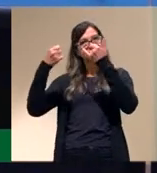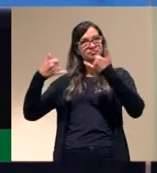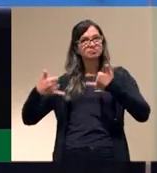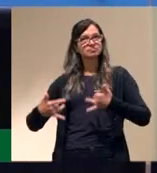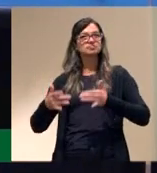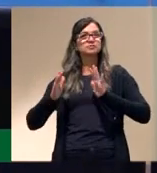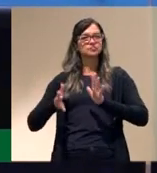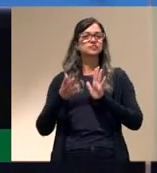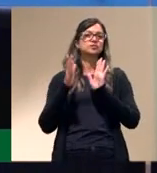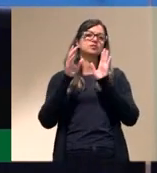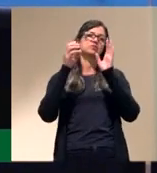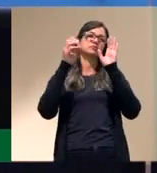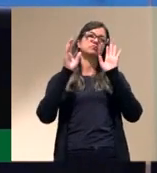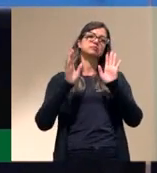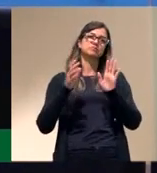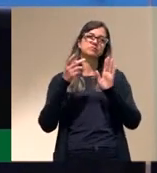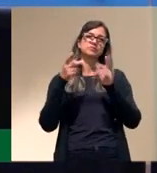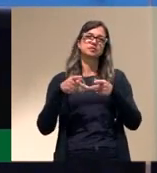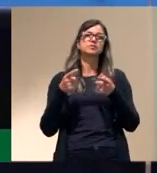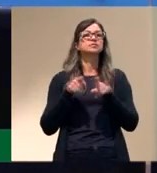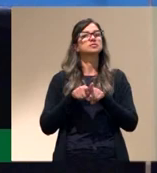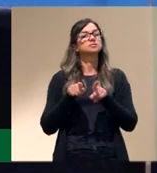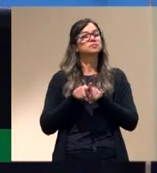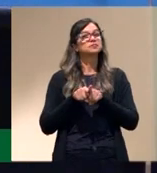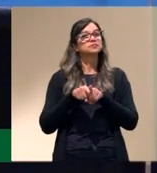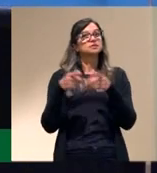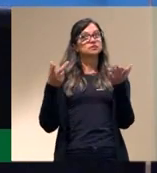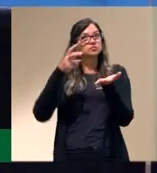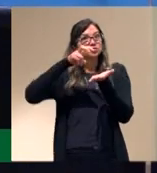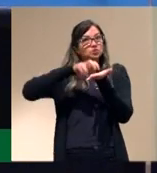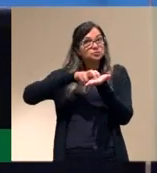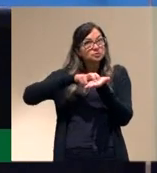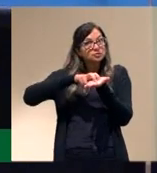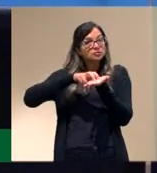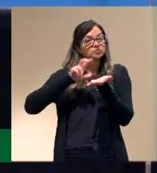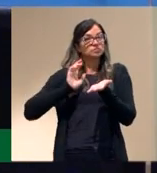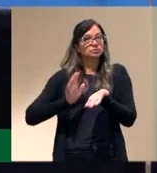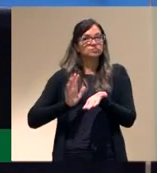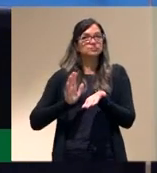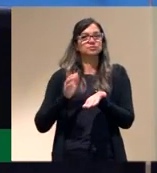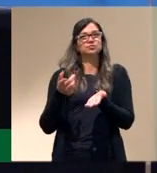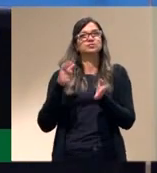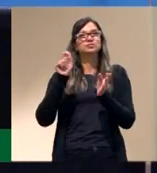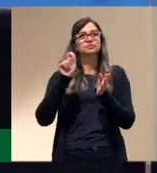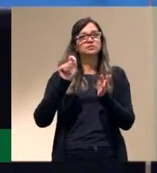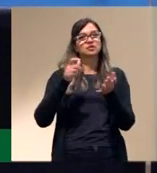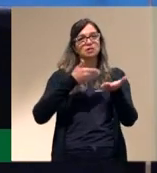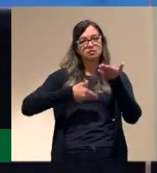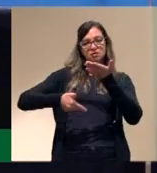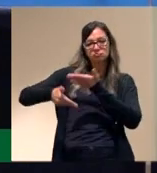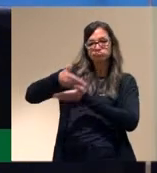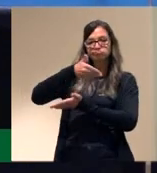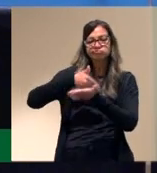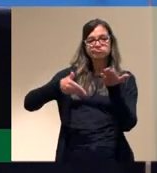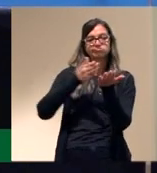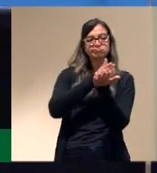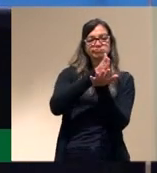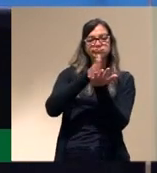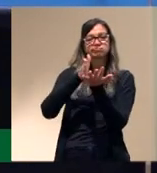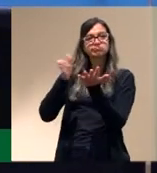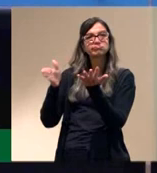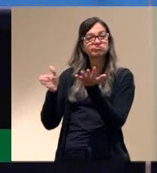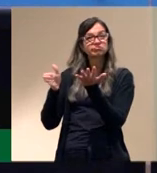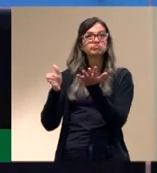até ditos também desde desta manhã, são eixos pautados nas interações, por vezes a gente